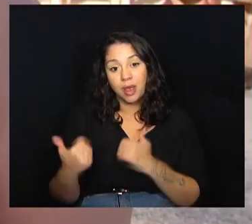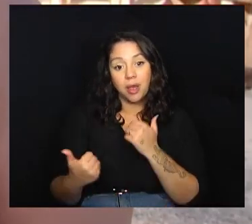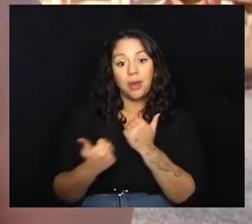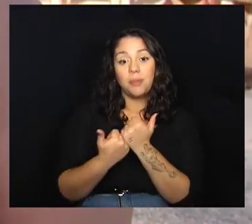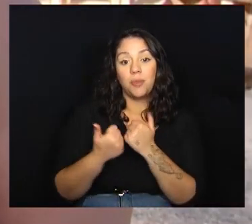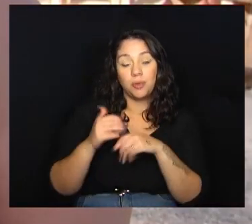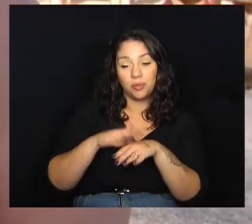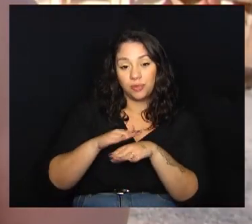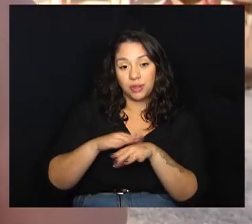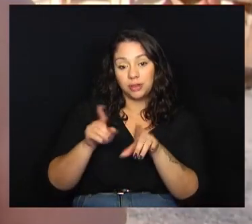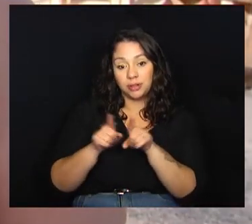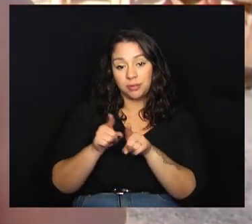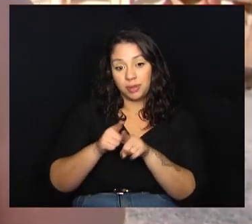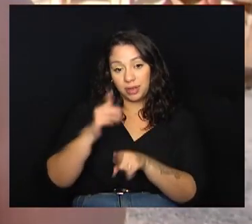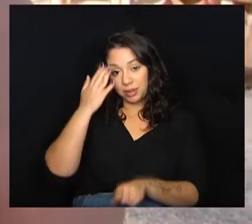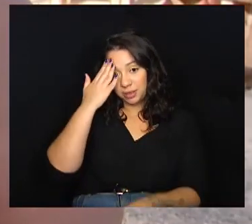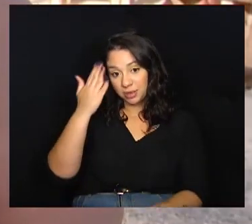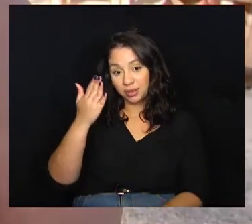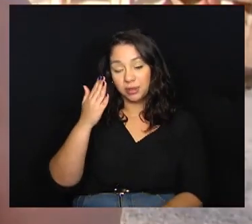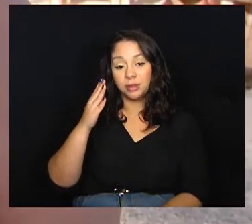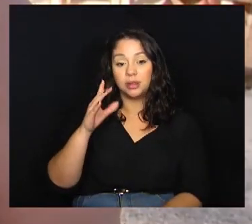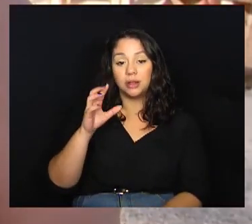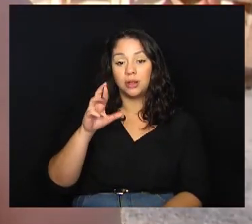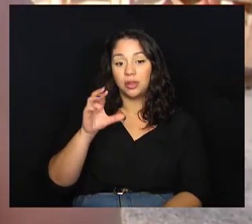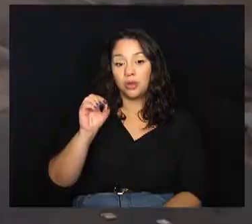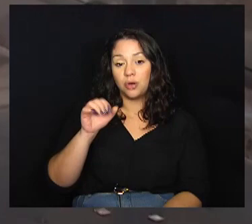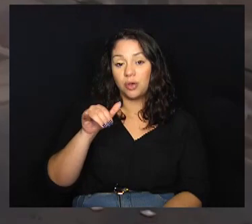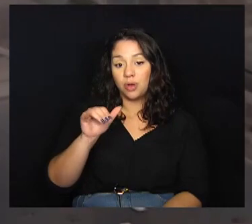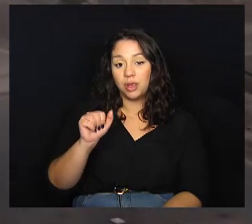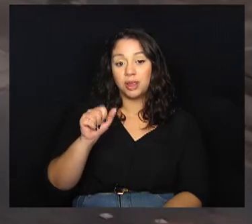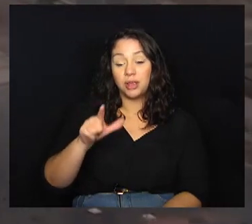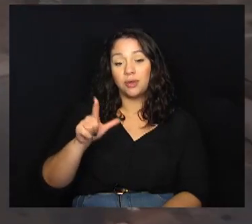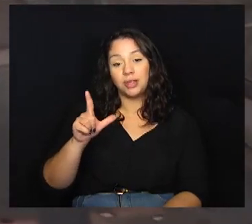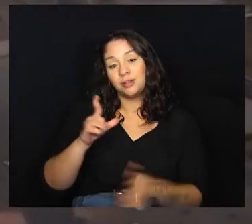isso. Agradecer ao The Royal, que doou os pontos de ônibus, né?